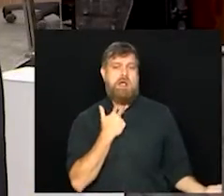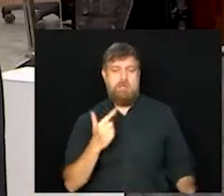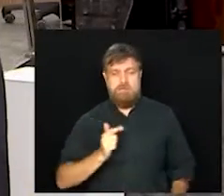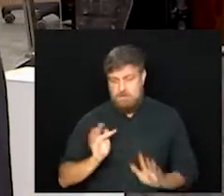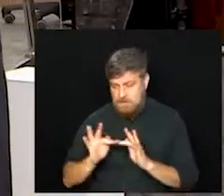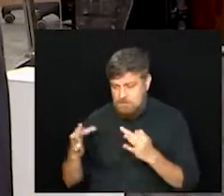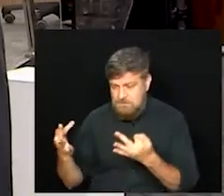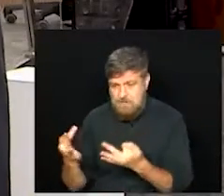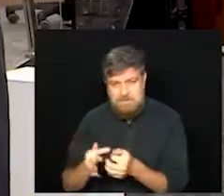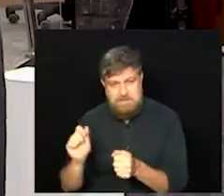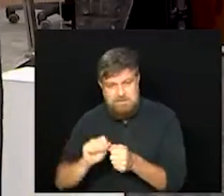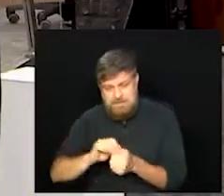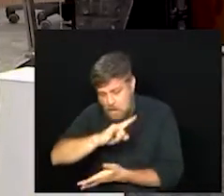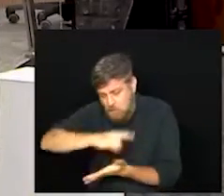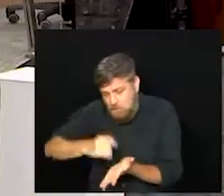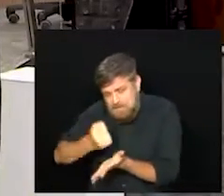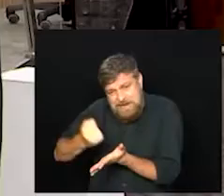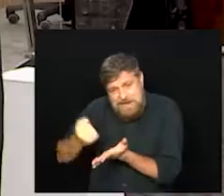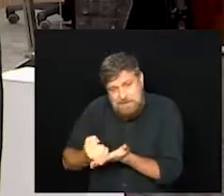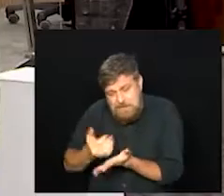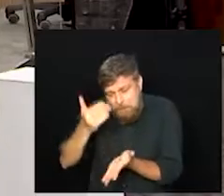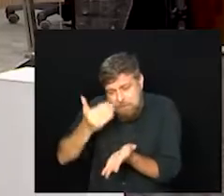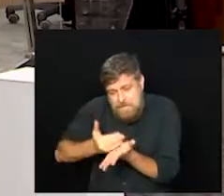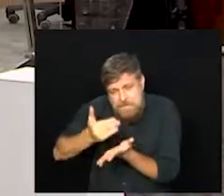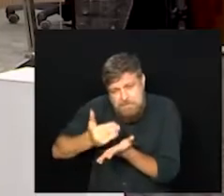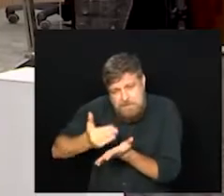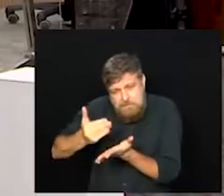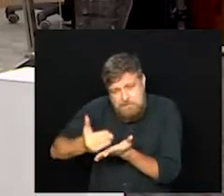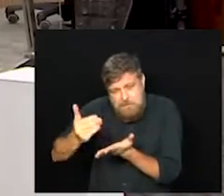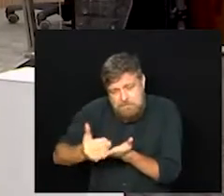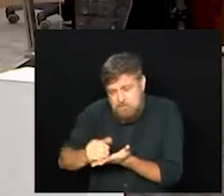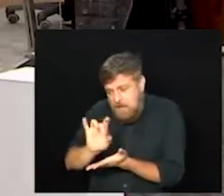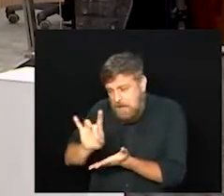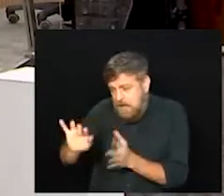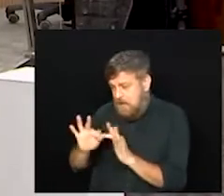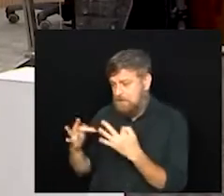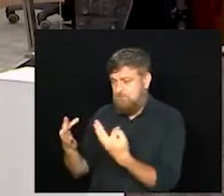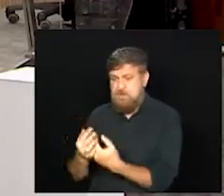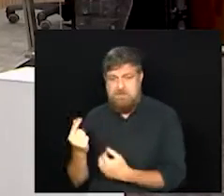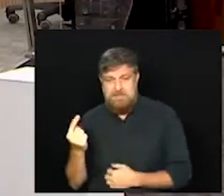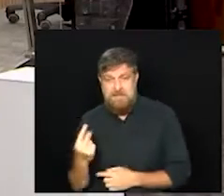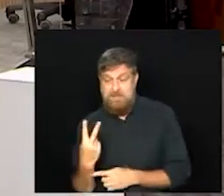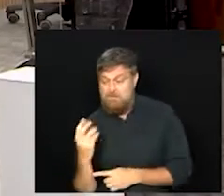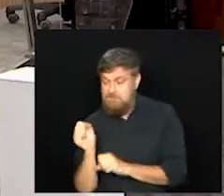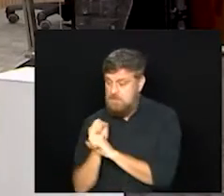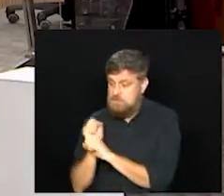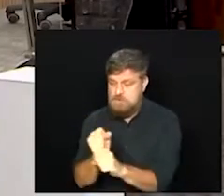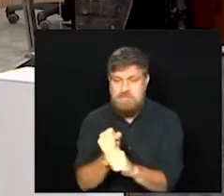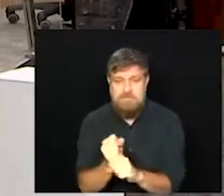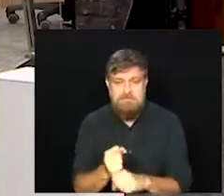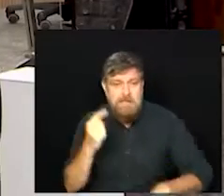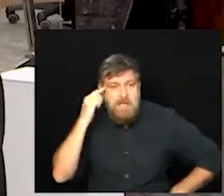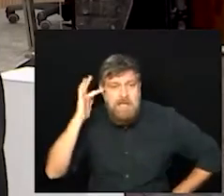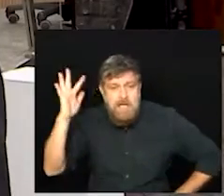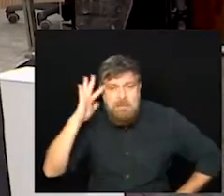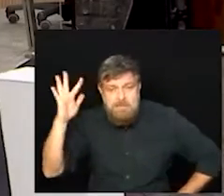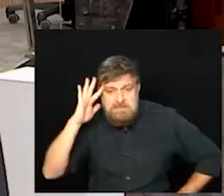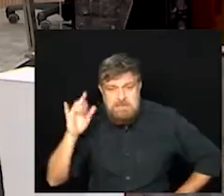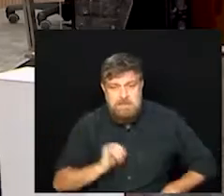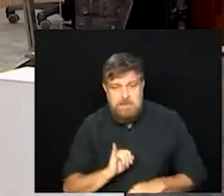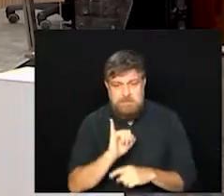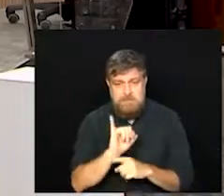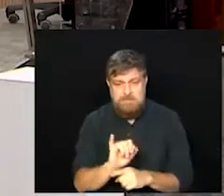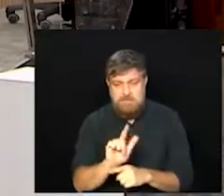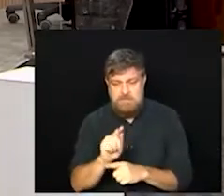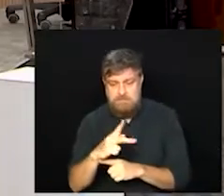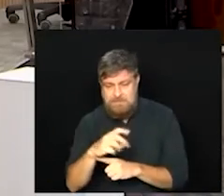que fizeram seus contratos de parcelamento de acordo com as suas condições financeiras de até 20 anos. Imagina se for utilizado o IGPM ao